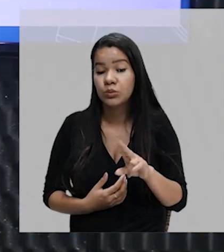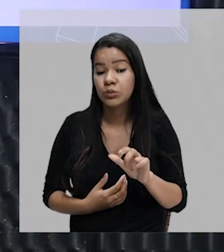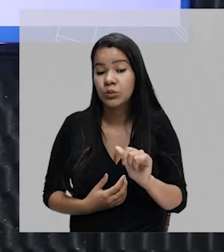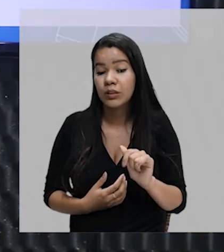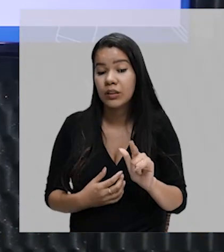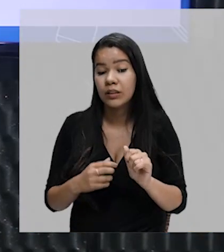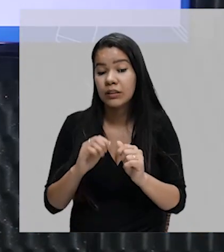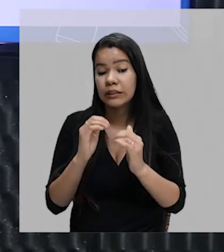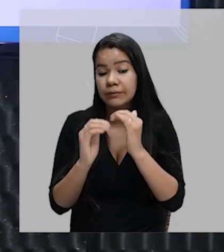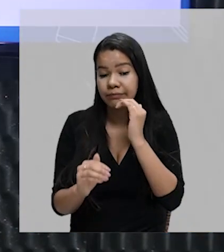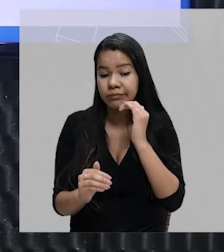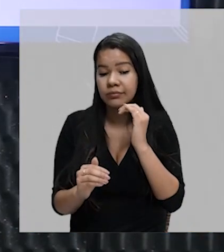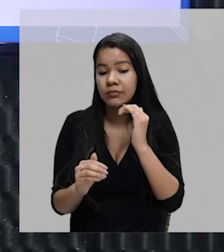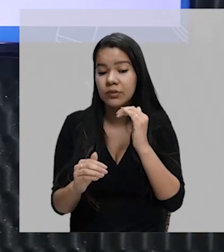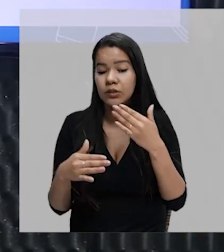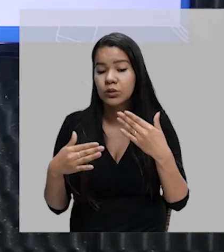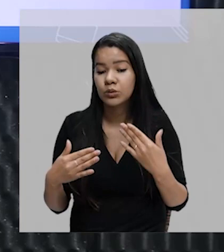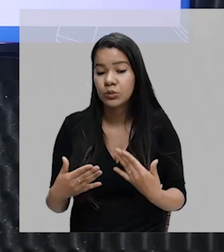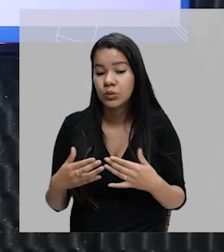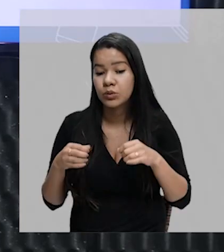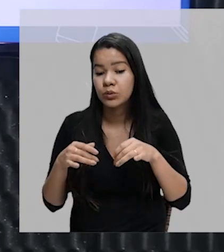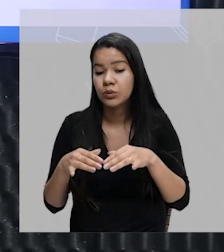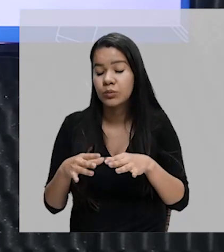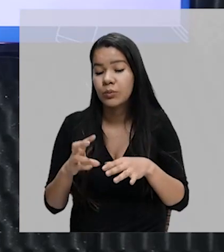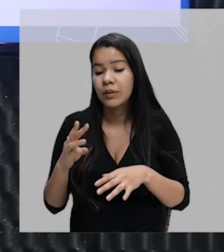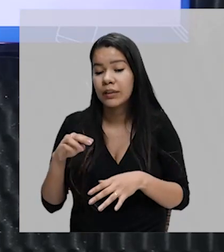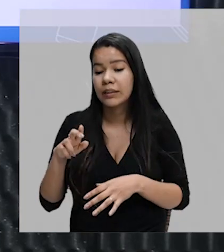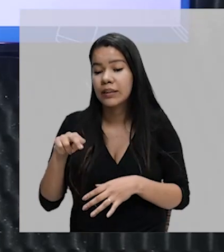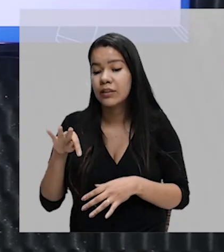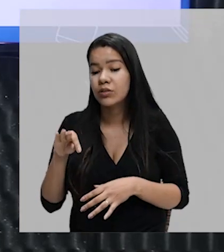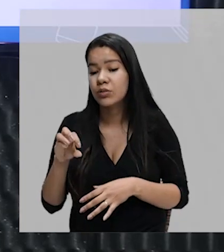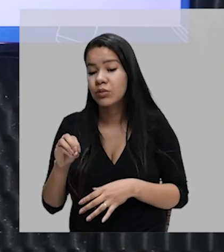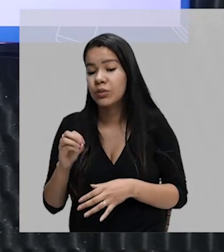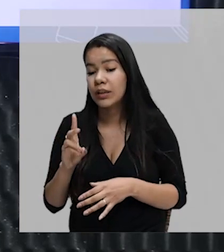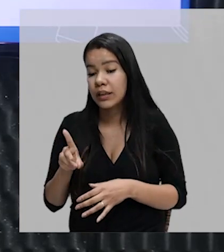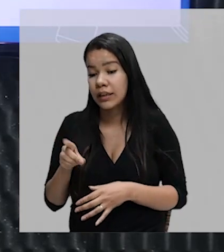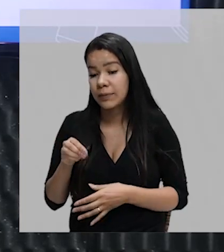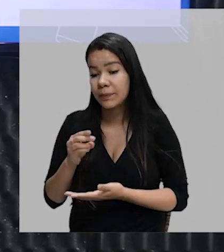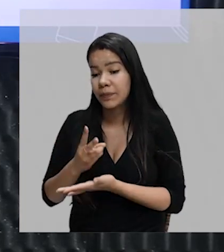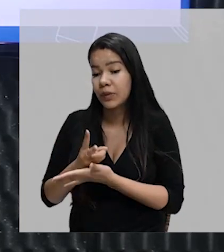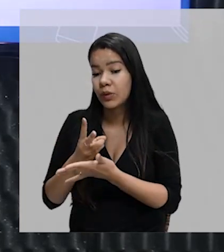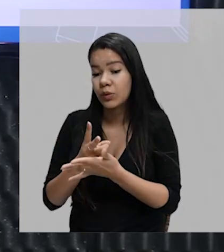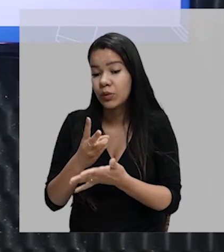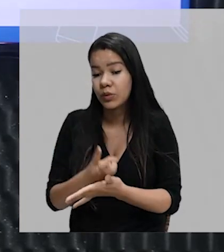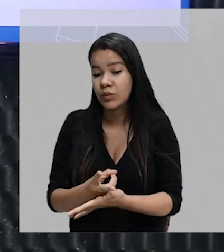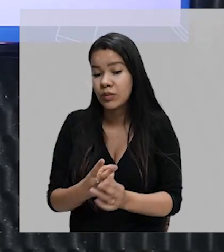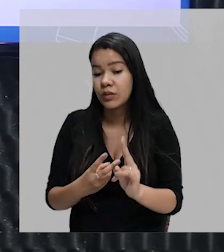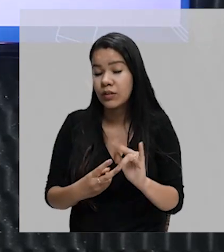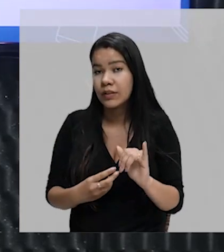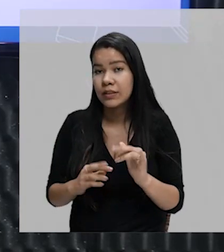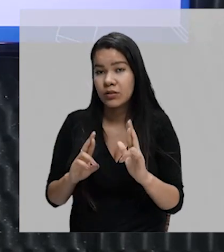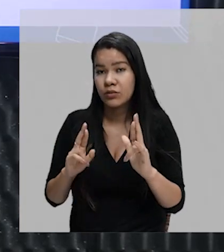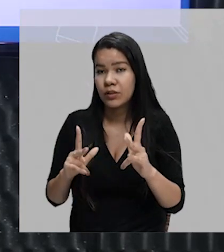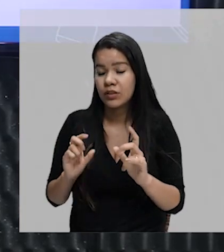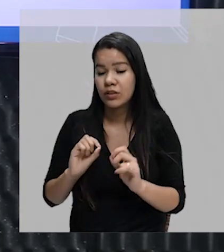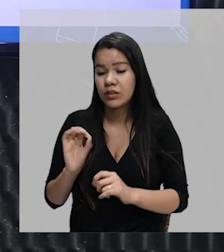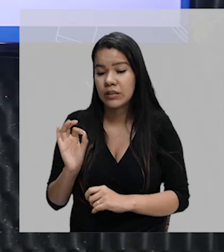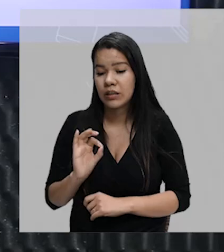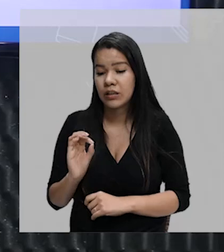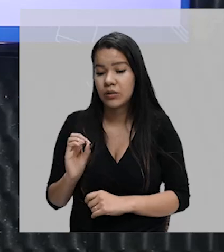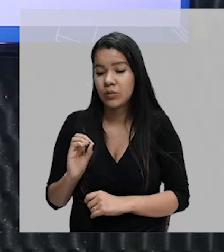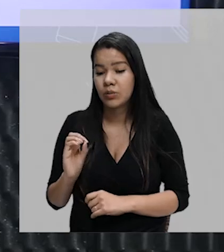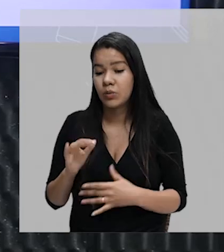certo? É quando o fluxo magnético for constante, certo? Vai ser diferente de zero quando